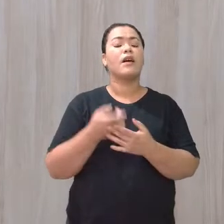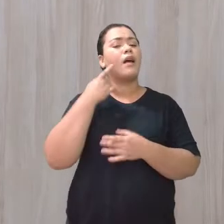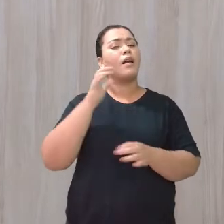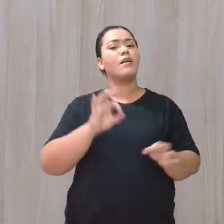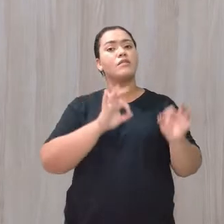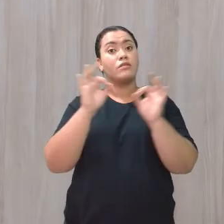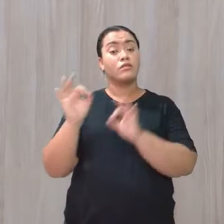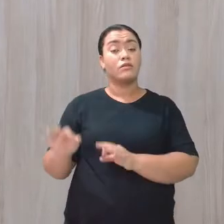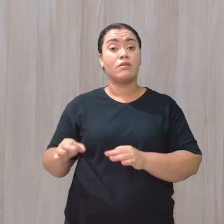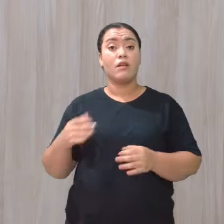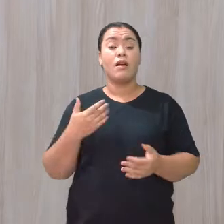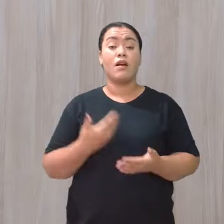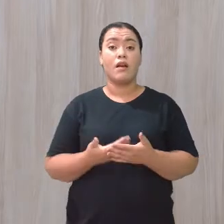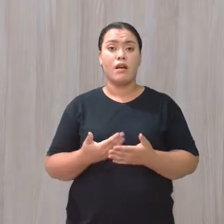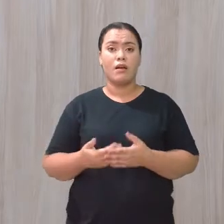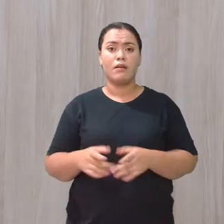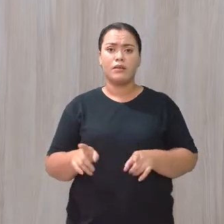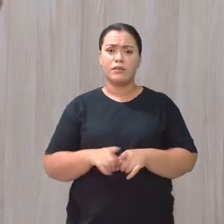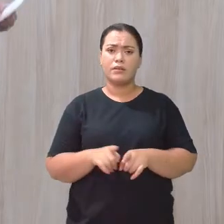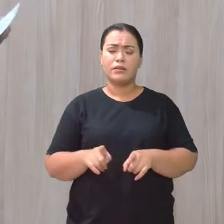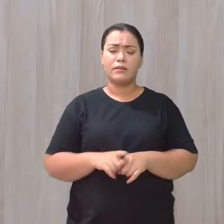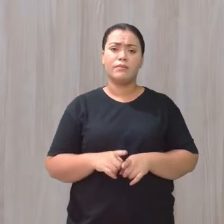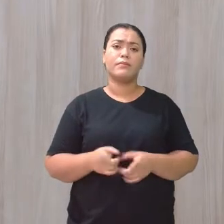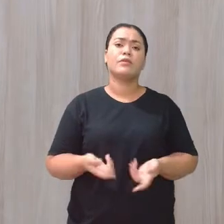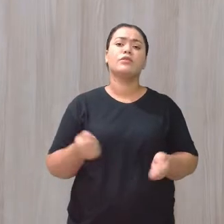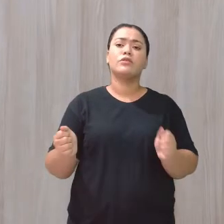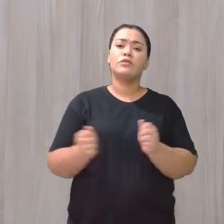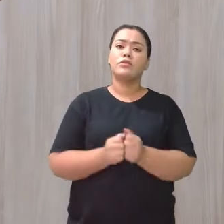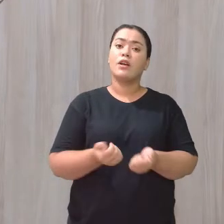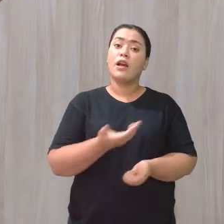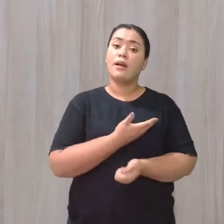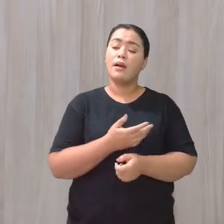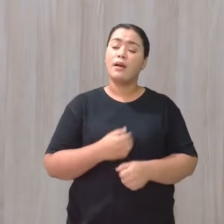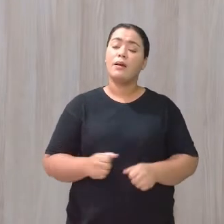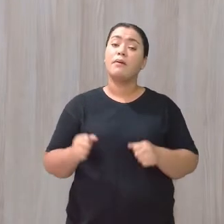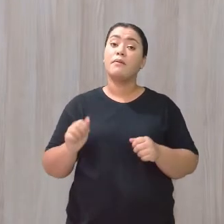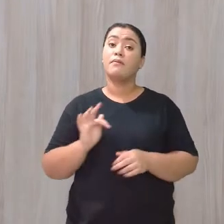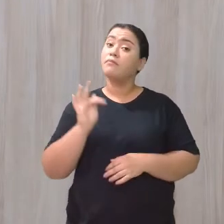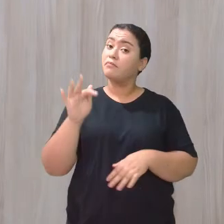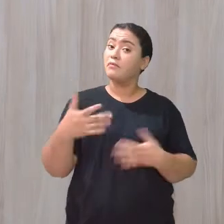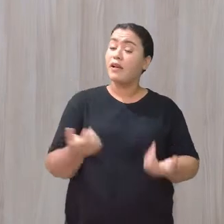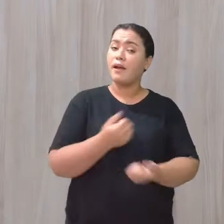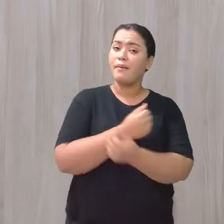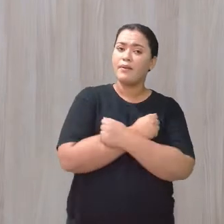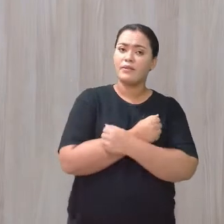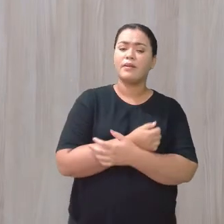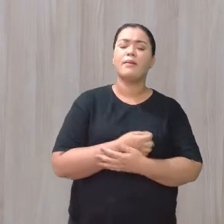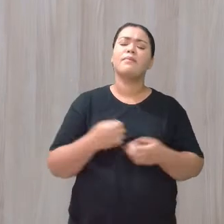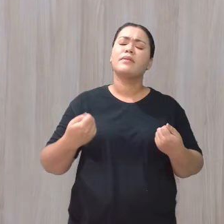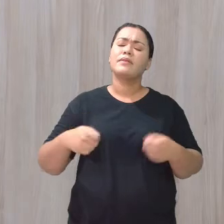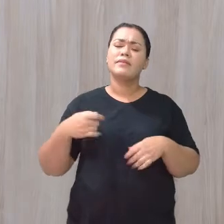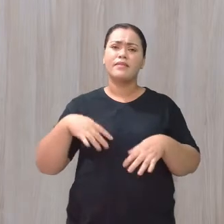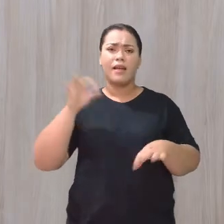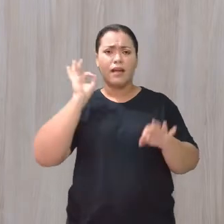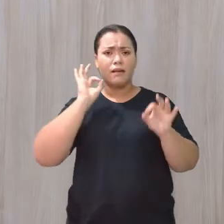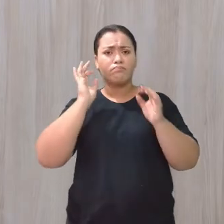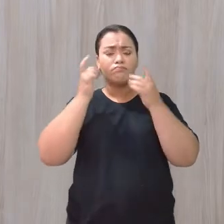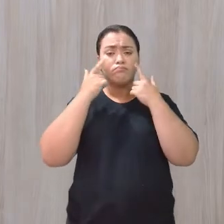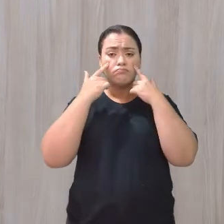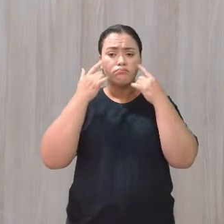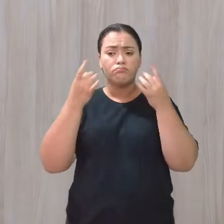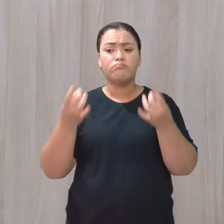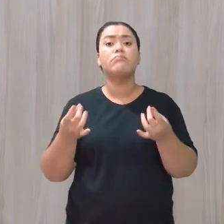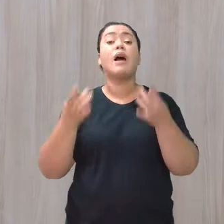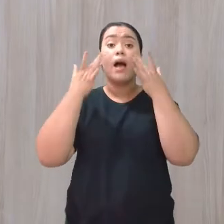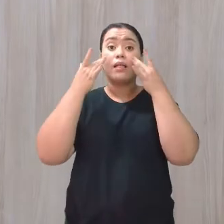né, presenciais, com todos os nossos coleguinhas, poder abraçar. Então vamos ficar atentos e ter esse cuidado que